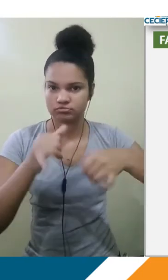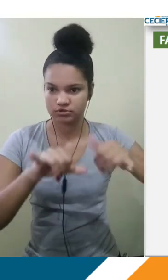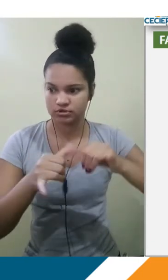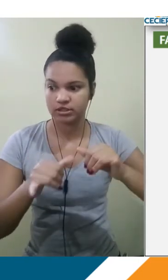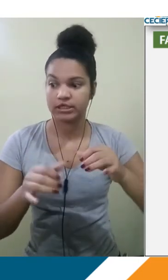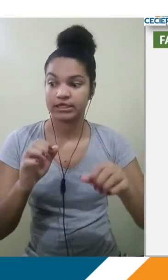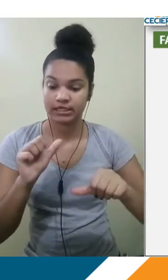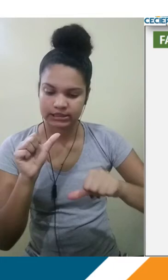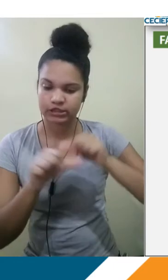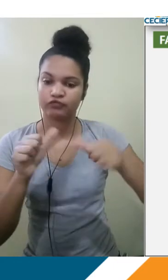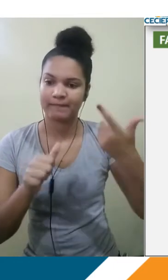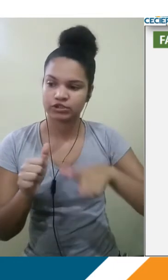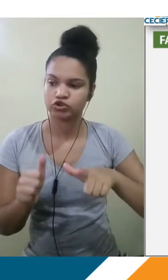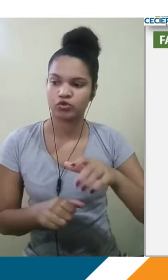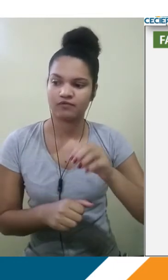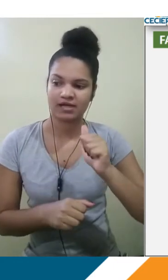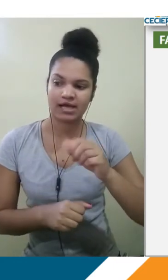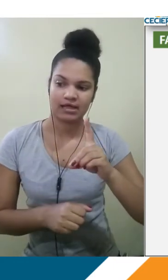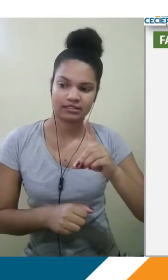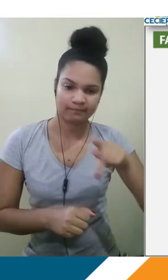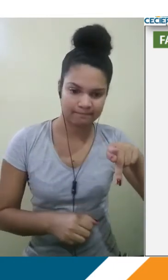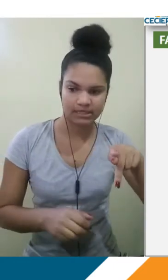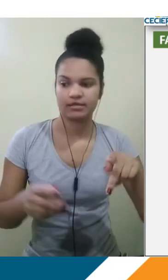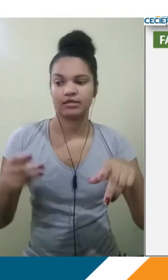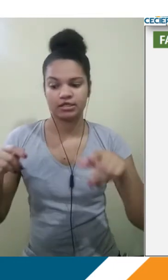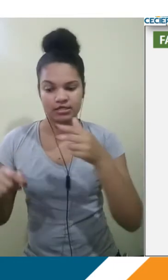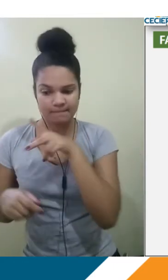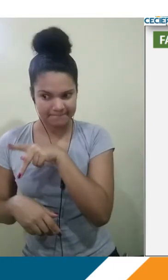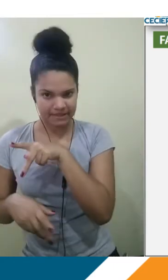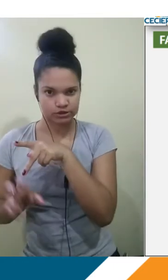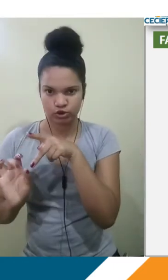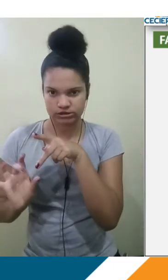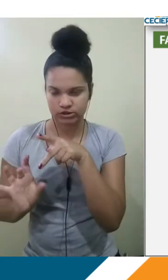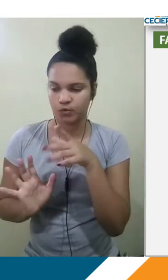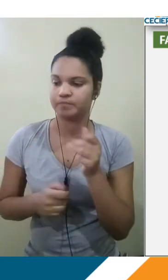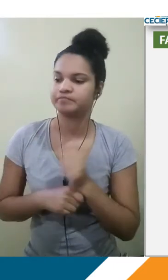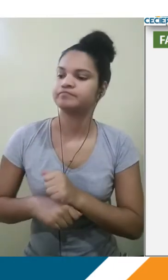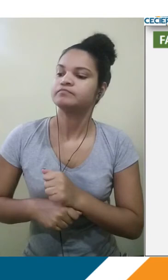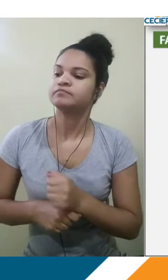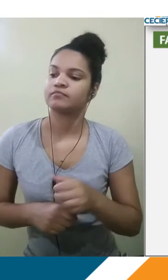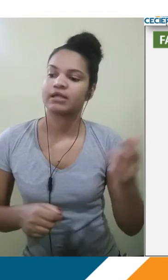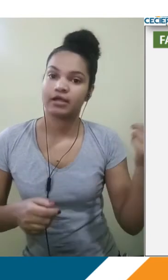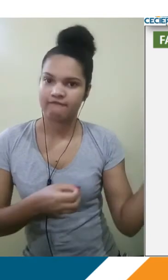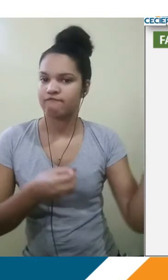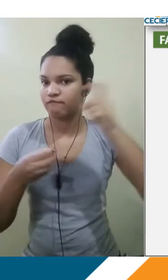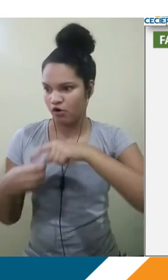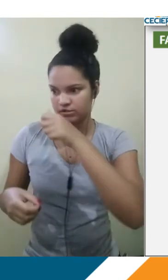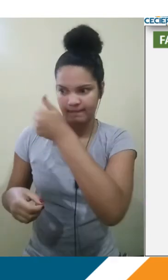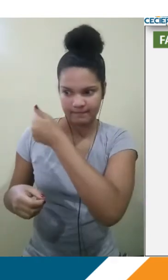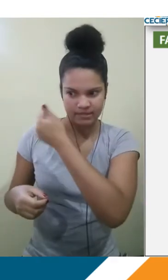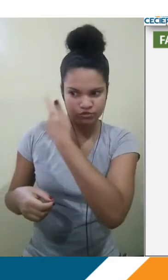mais fosfato e podem ser reutilizadas, retransformadas em ATP na fase fotoquímica. E o CO2